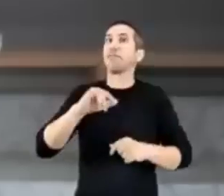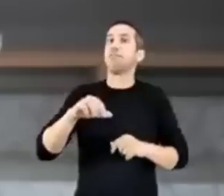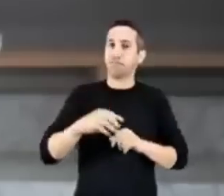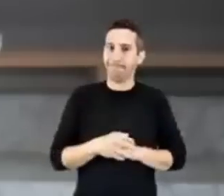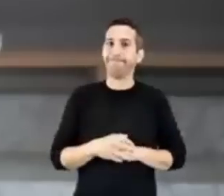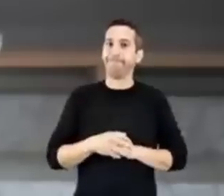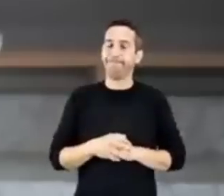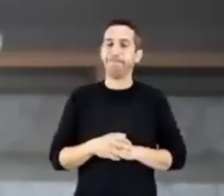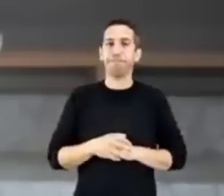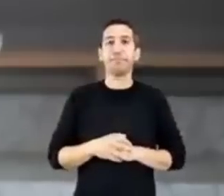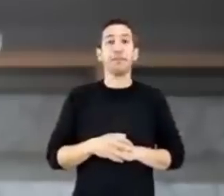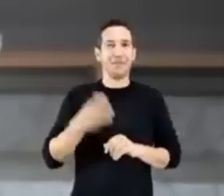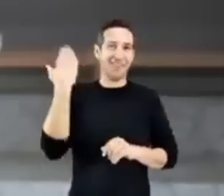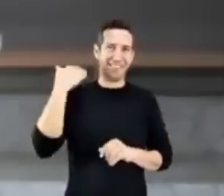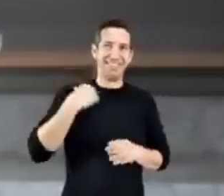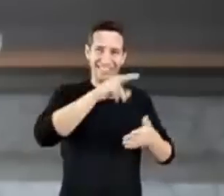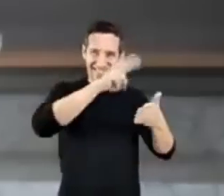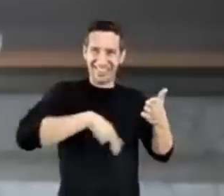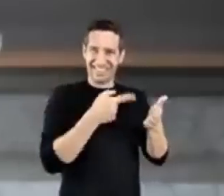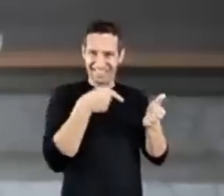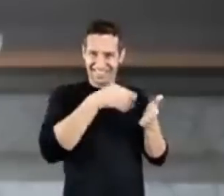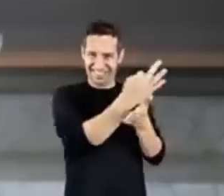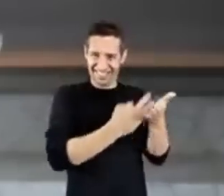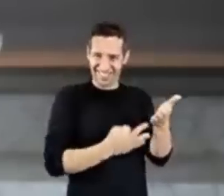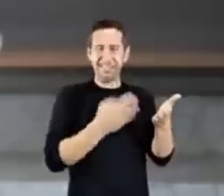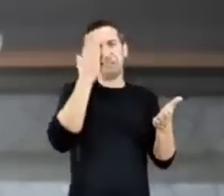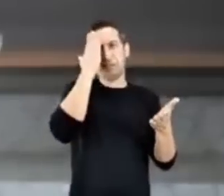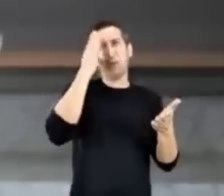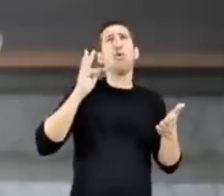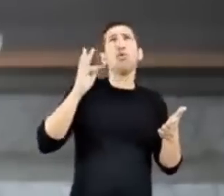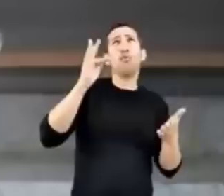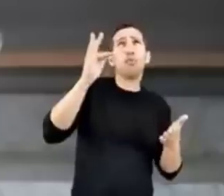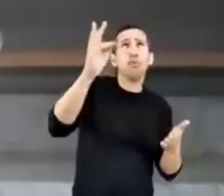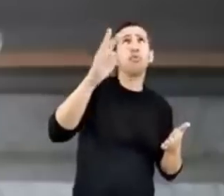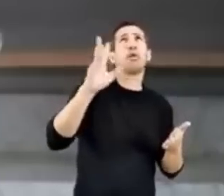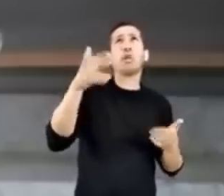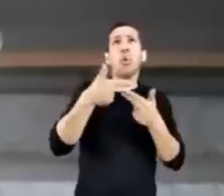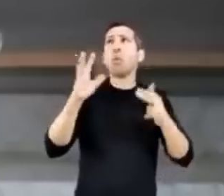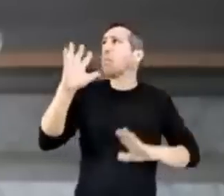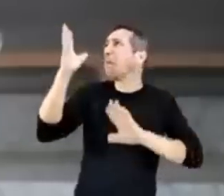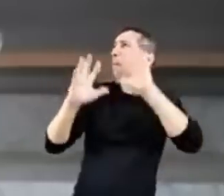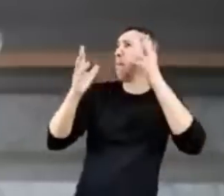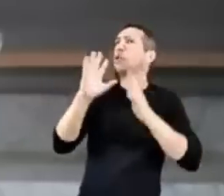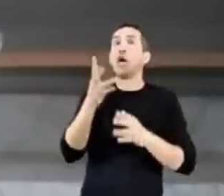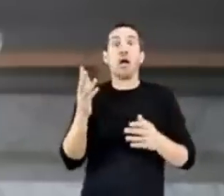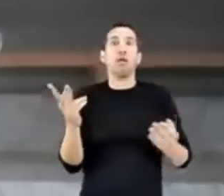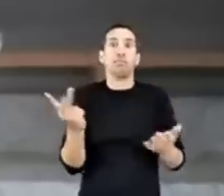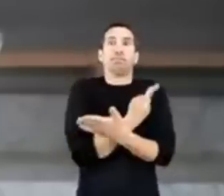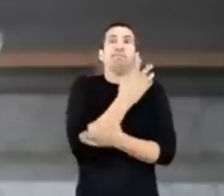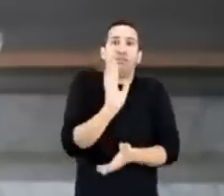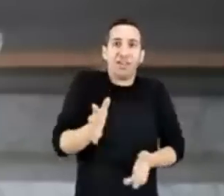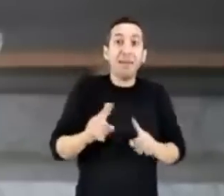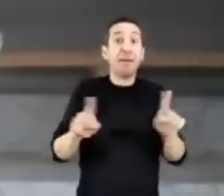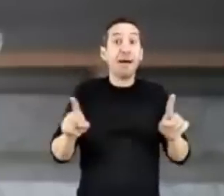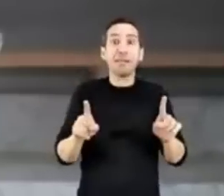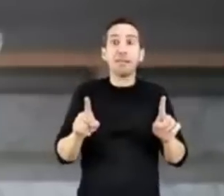mais ou menos imaginava que muitas coisas difíceis e já estavam ocorrendo e que outros iriam ocorrer Mas